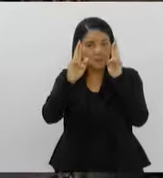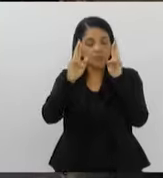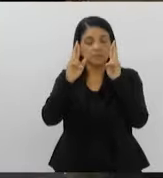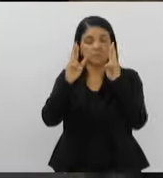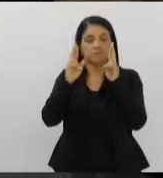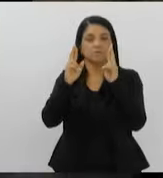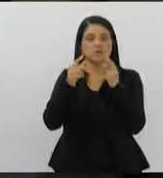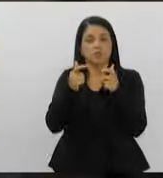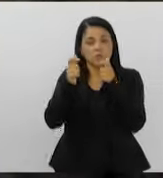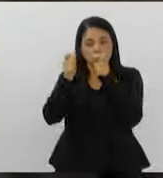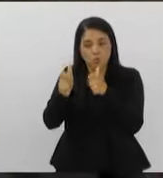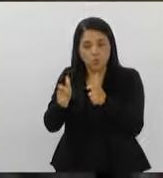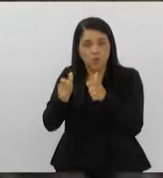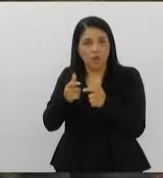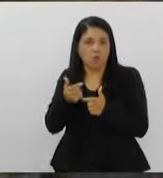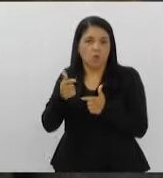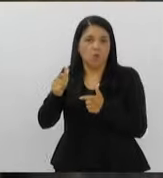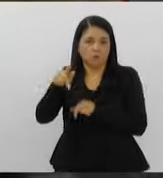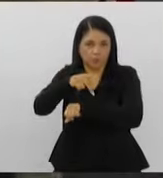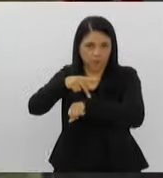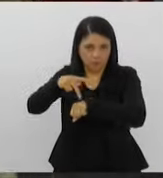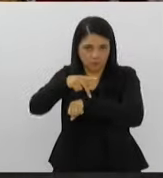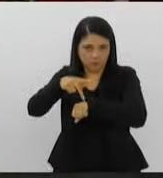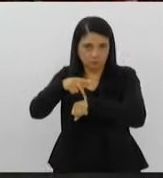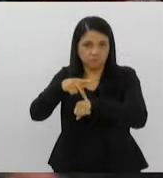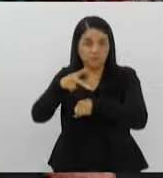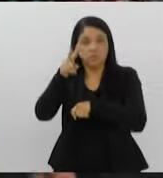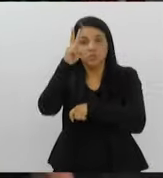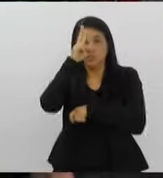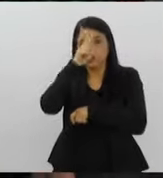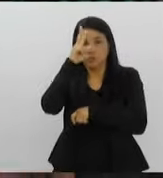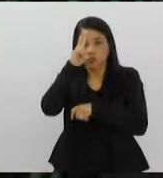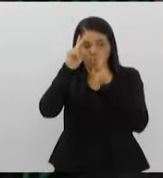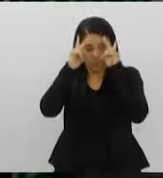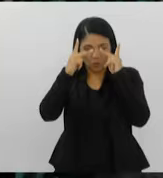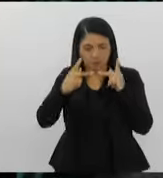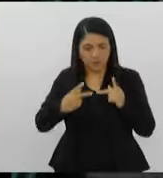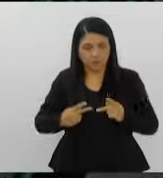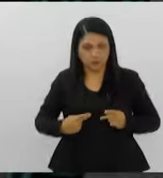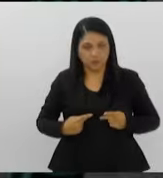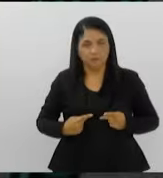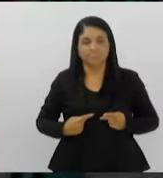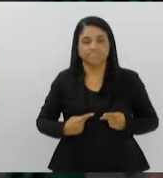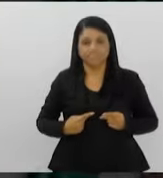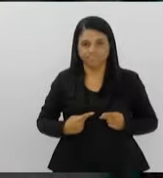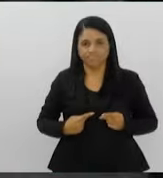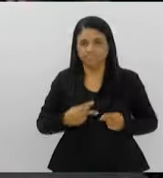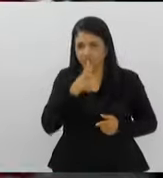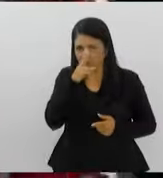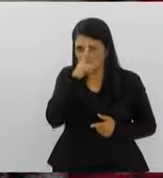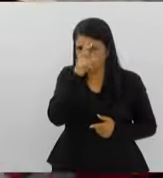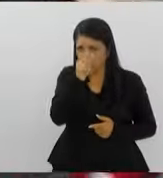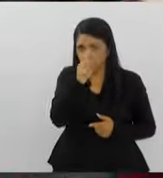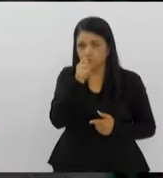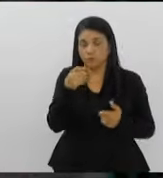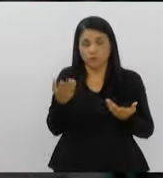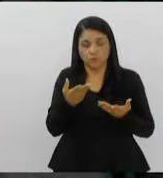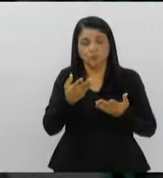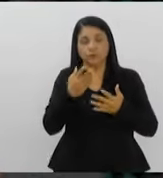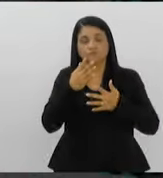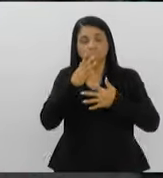terras, é algo histórico na humanidade, cada vez mais latente, né? Hoje falamos de